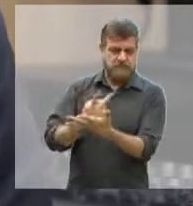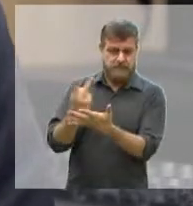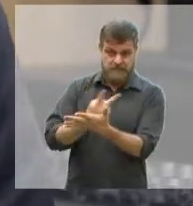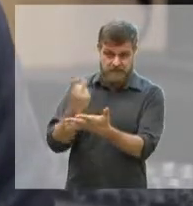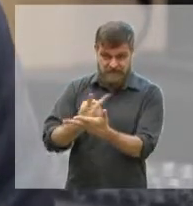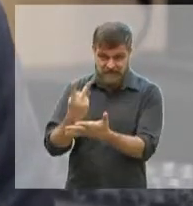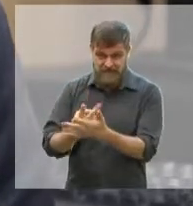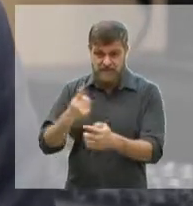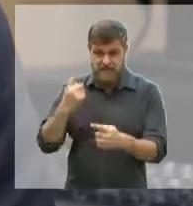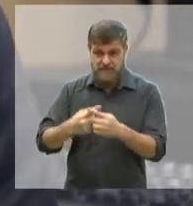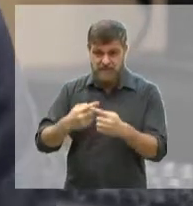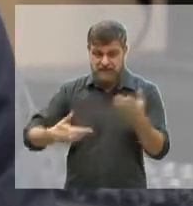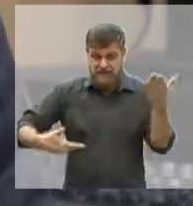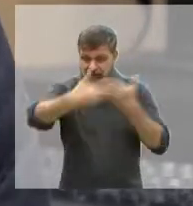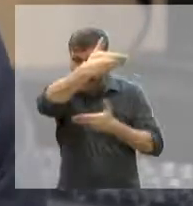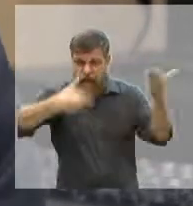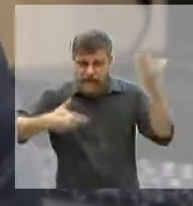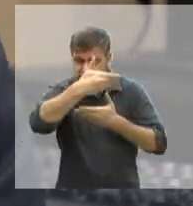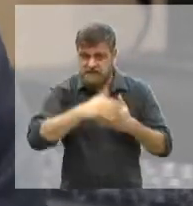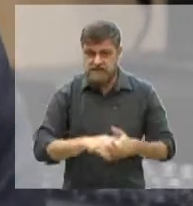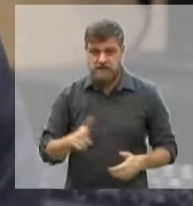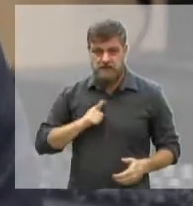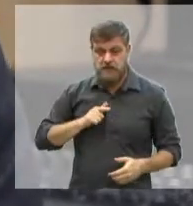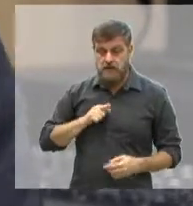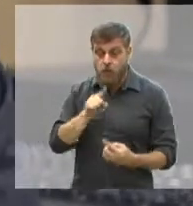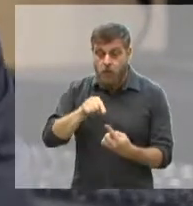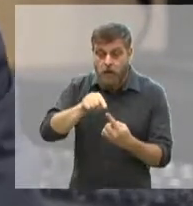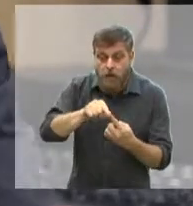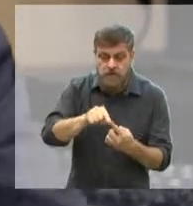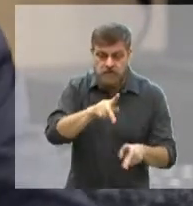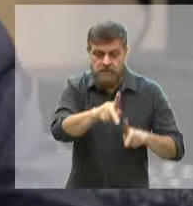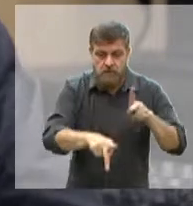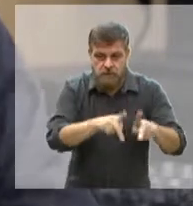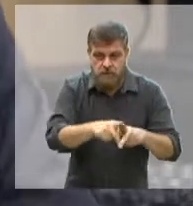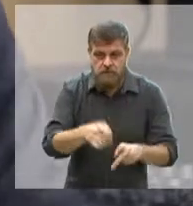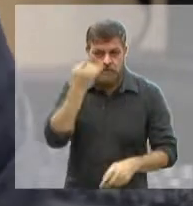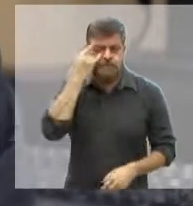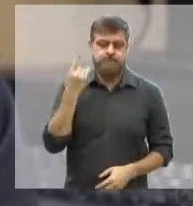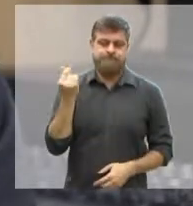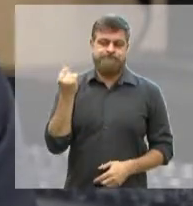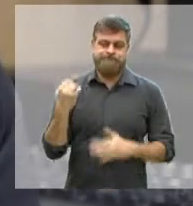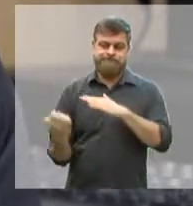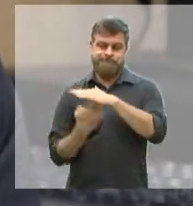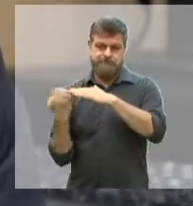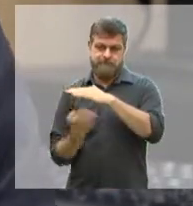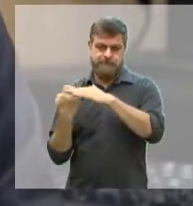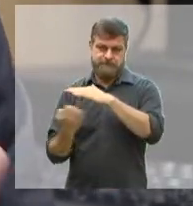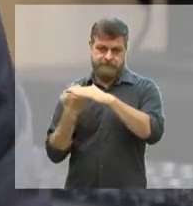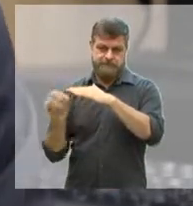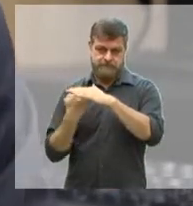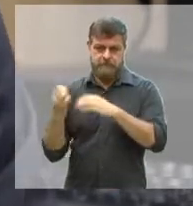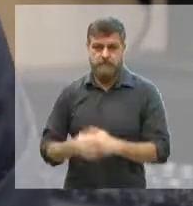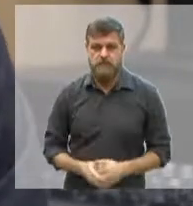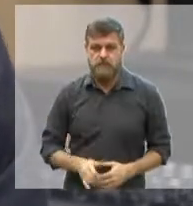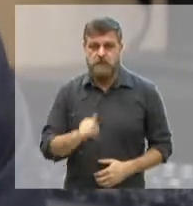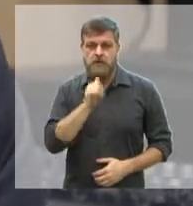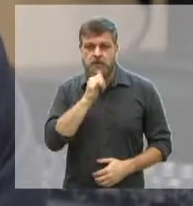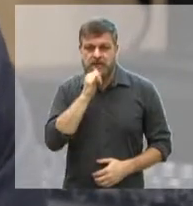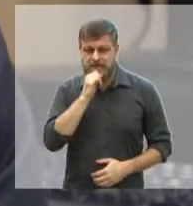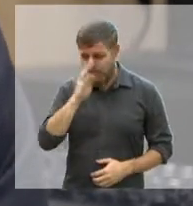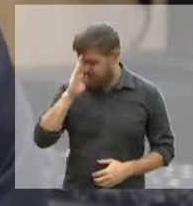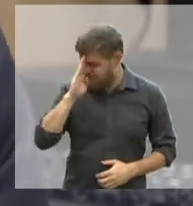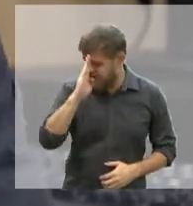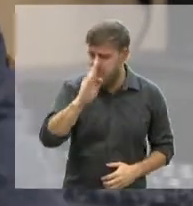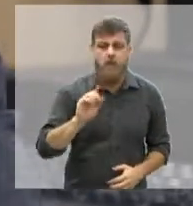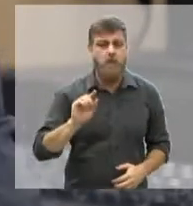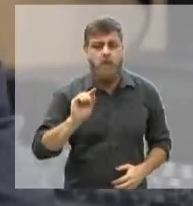ela não preza efetivamente pela defesa do interesse público, ela preza pelo interesse das empresas. Essa é a realidade. Um dos exemplos maiores disso